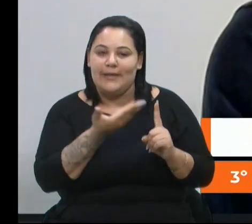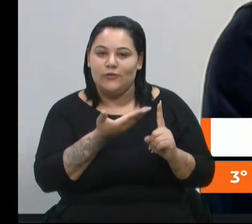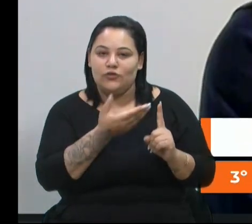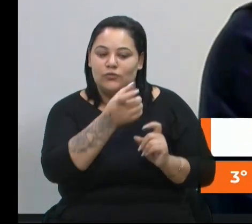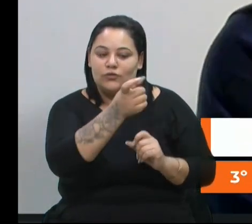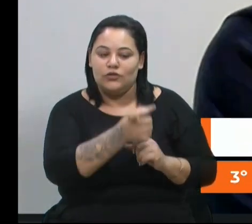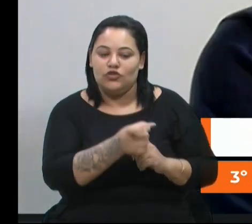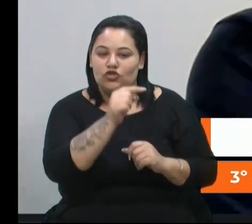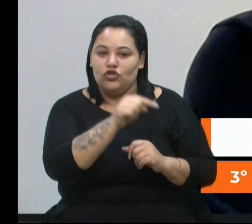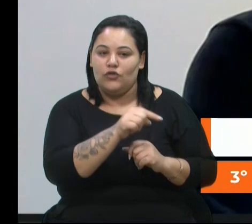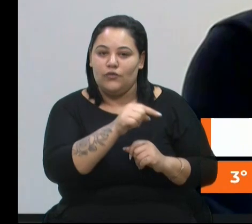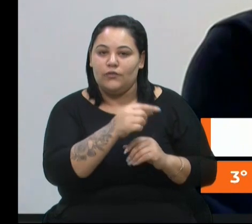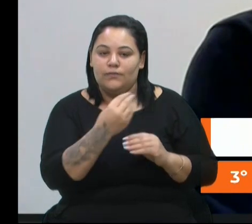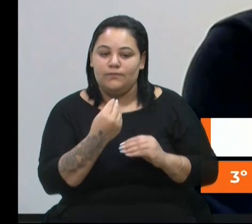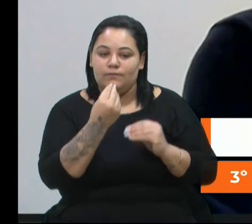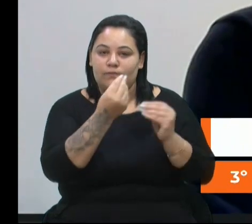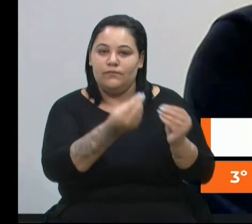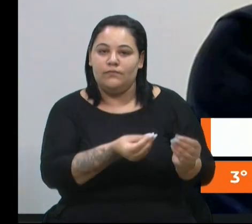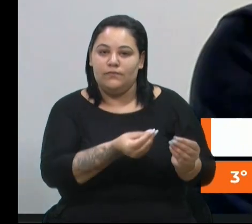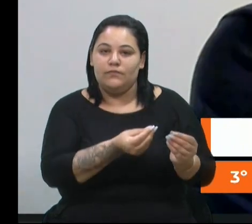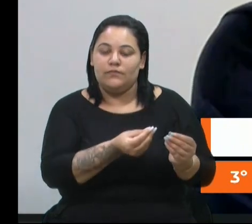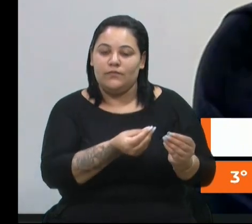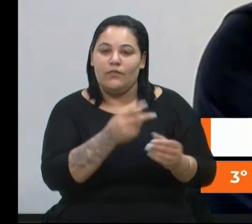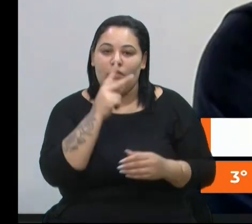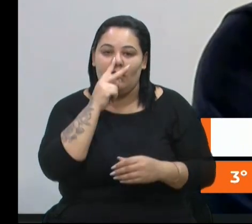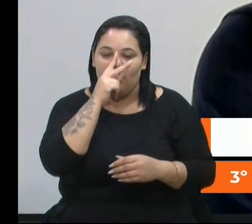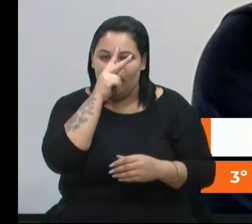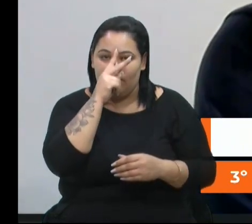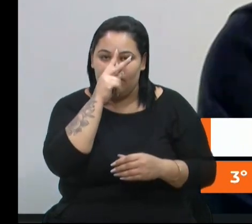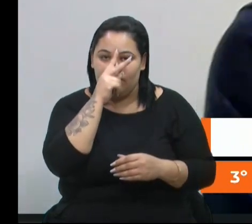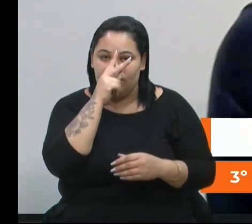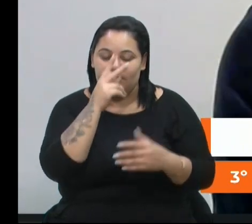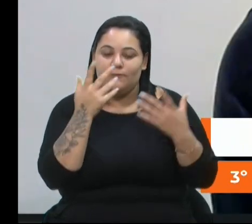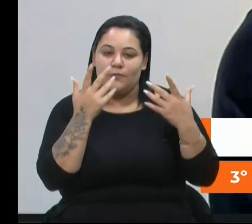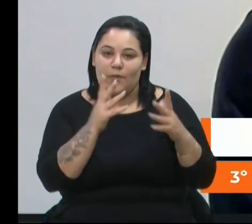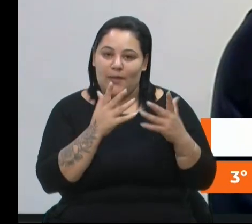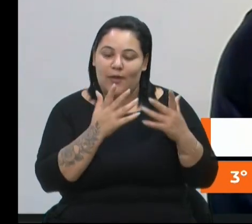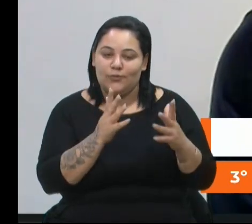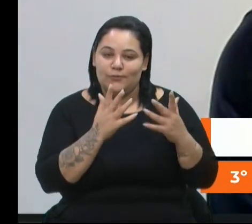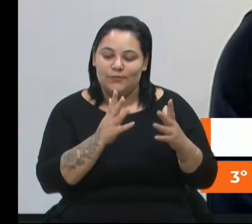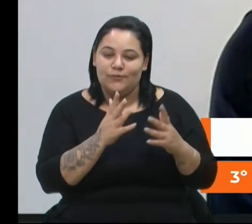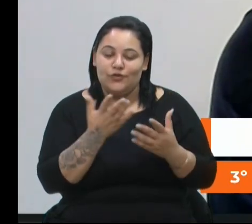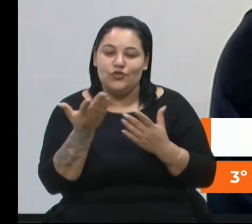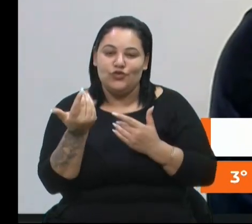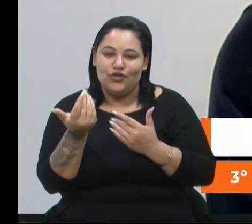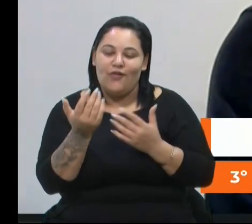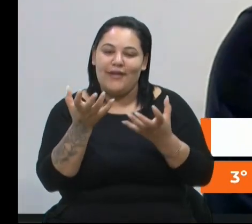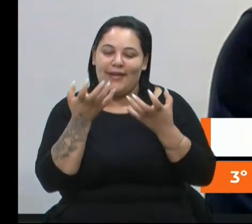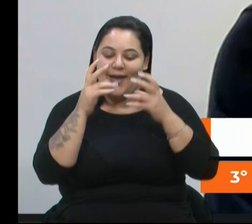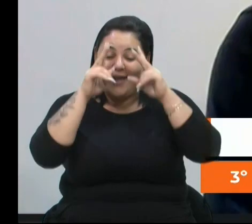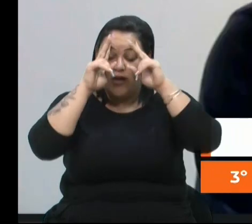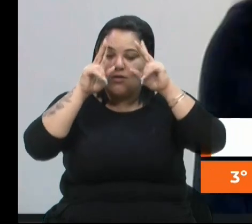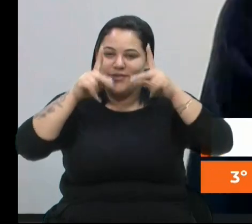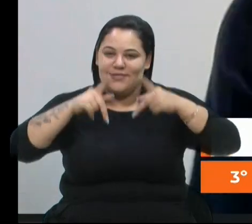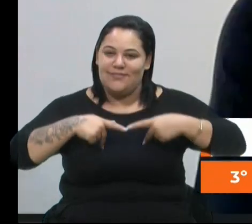um fortalecimento e o aplauso, que é o que muitos jovens precisam. Então, aquele